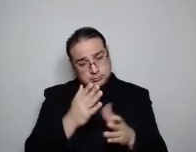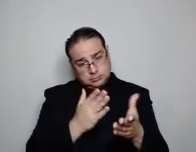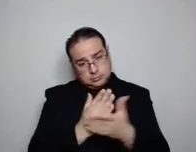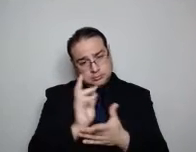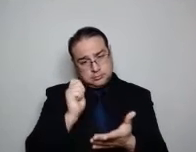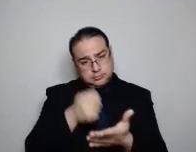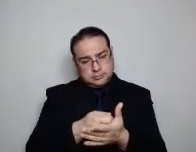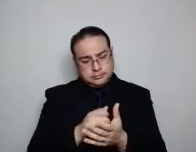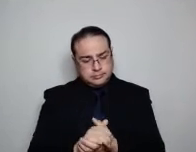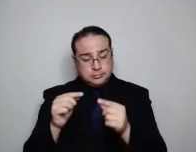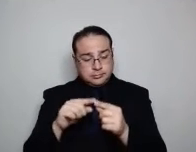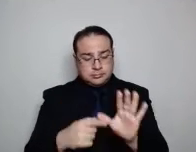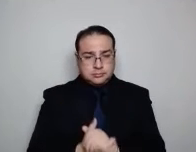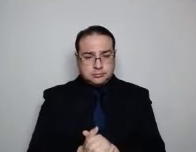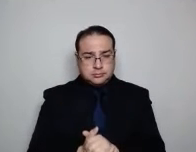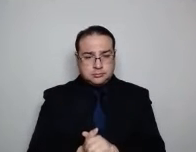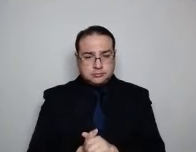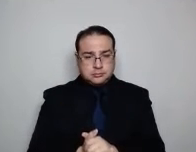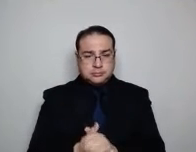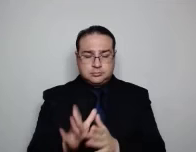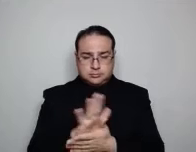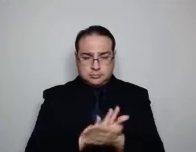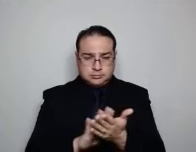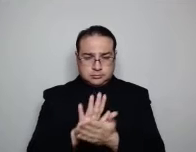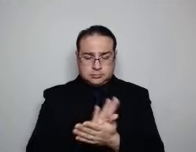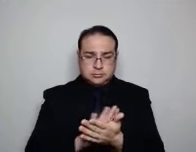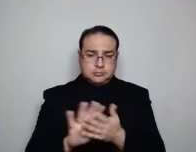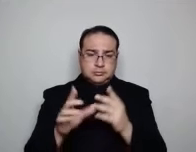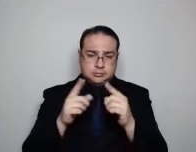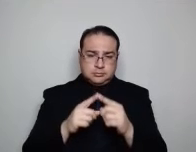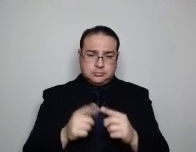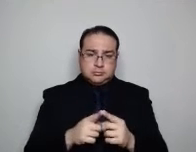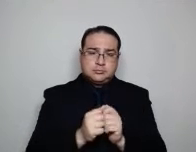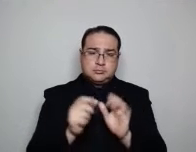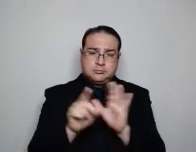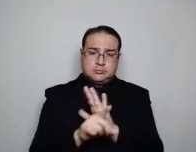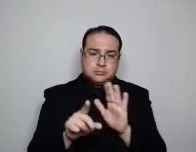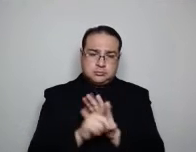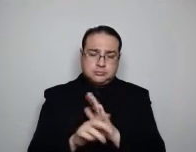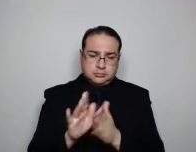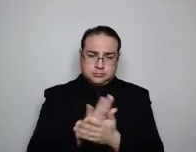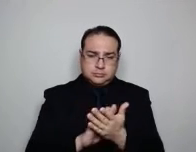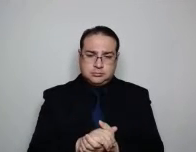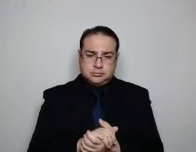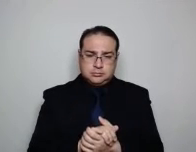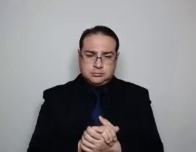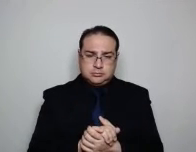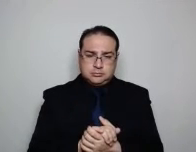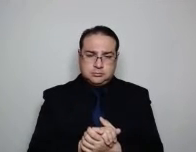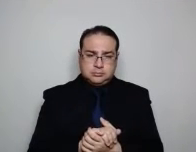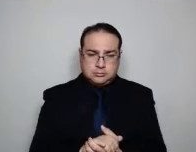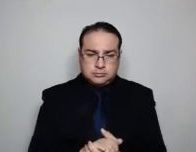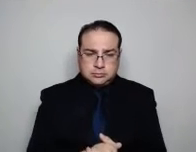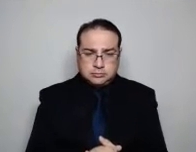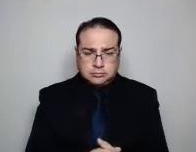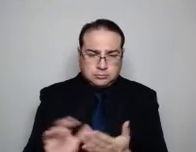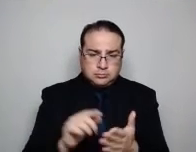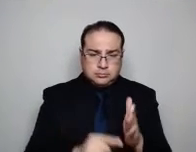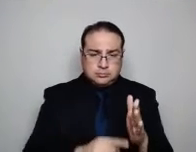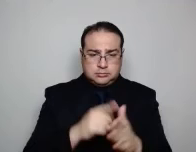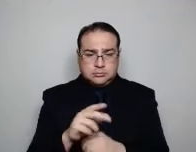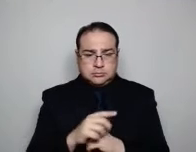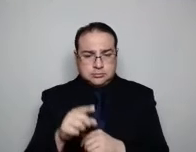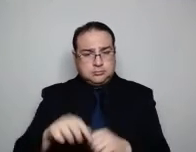Tanto é que, desde em primeiro grau, nós estamos arguindo com base no artigo